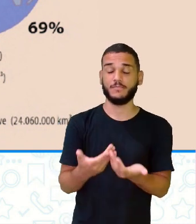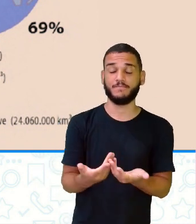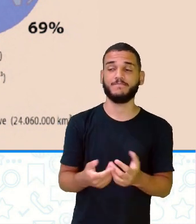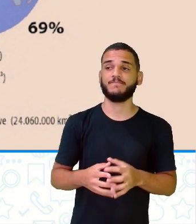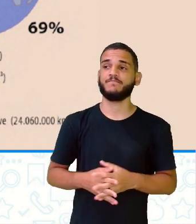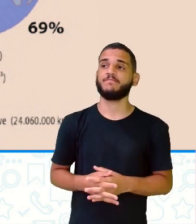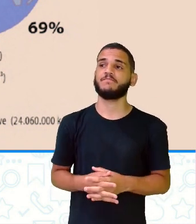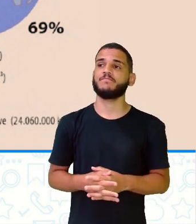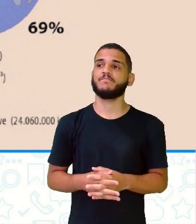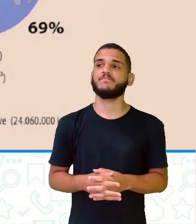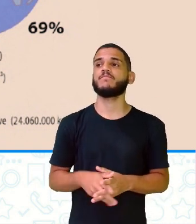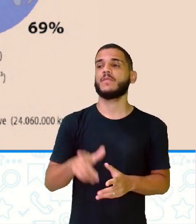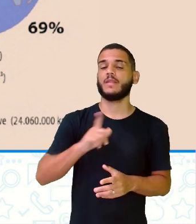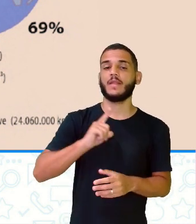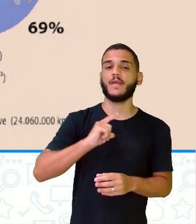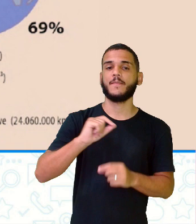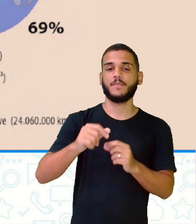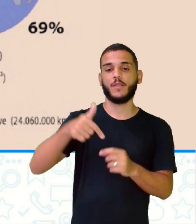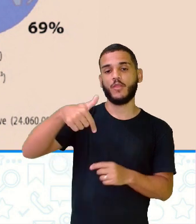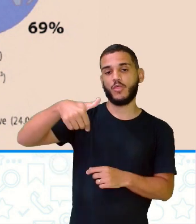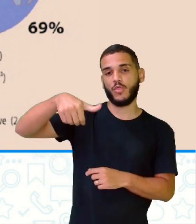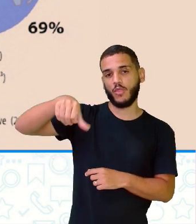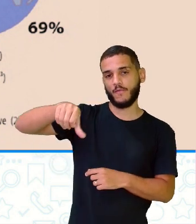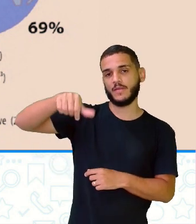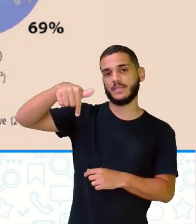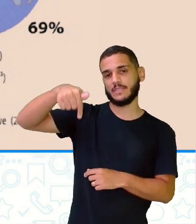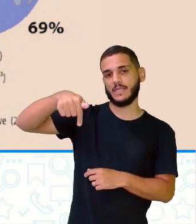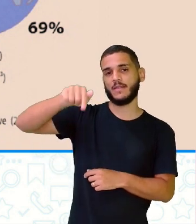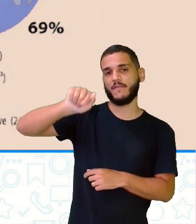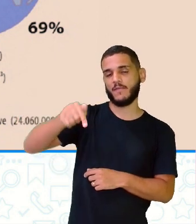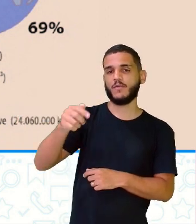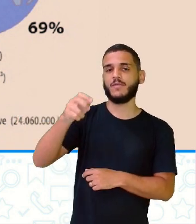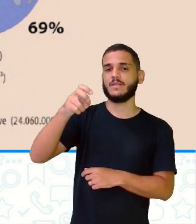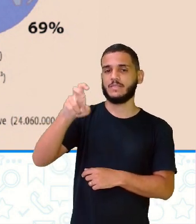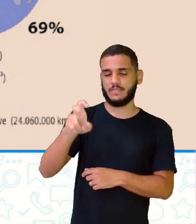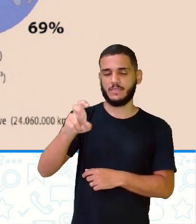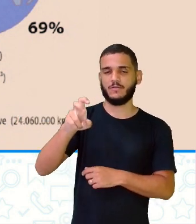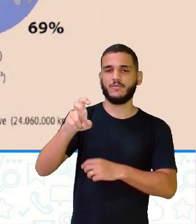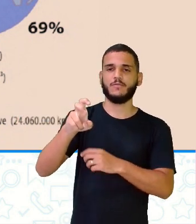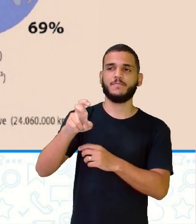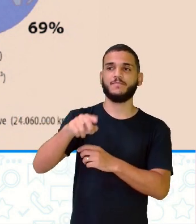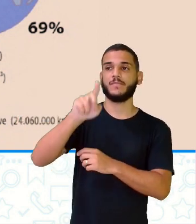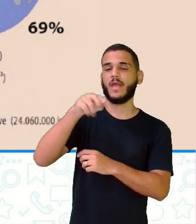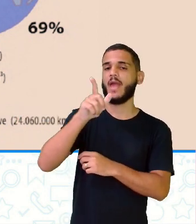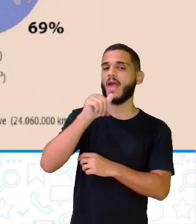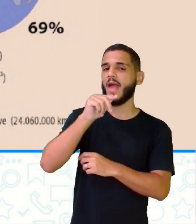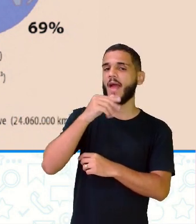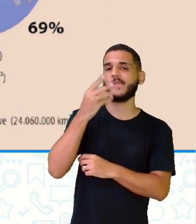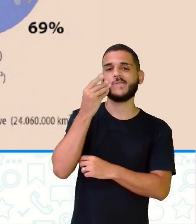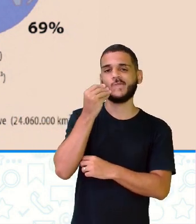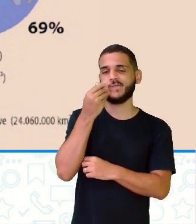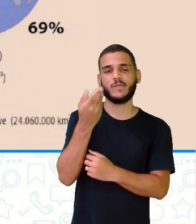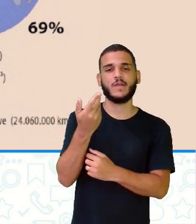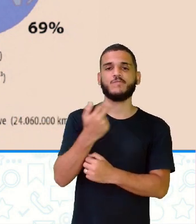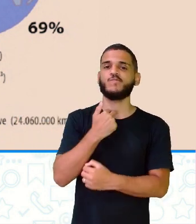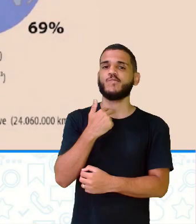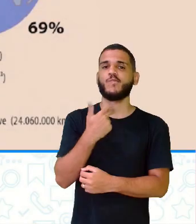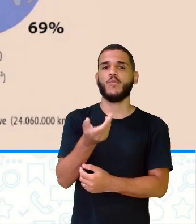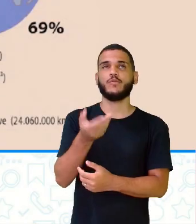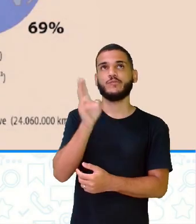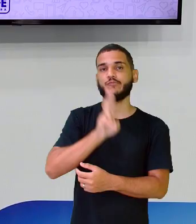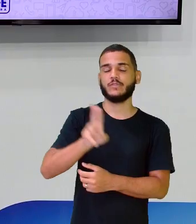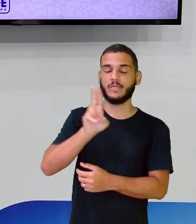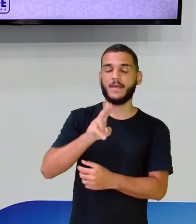Esse valor aqui todinho, ó, 97,5 que a gente está vendo aqui, é de água salgada.